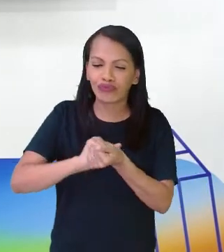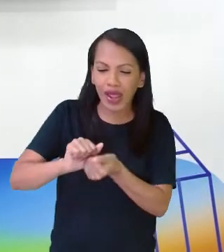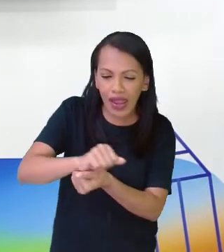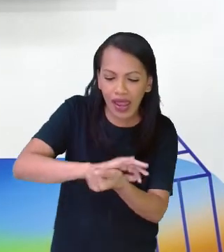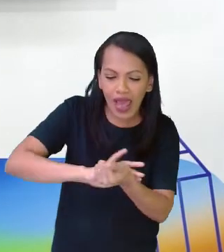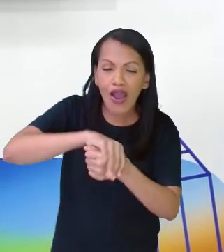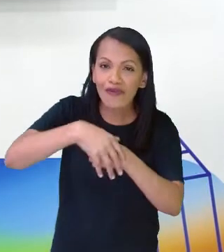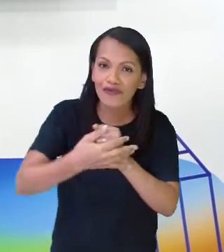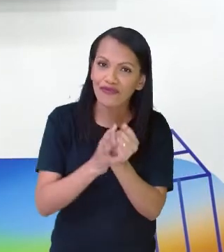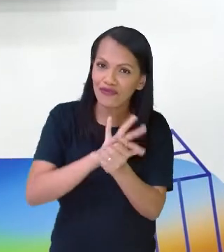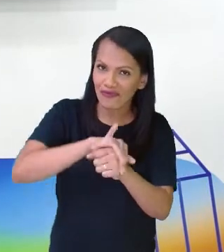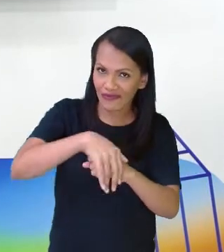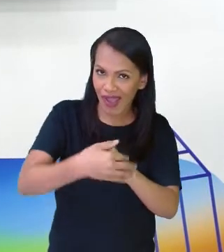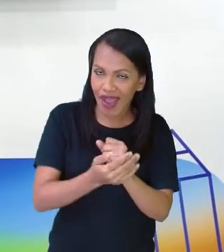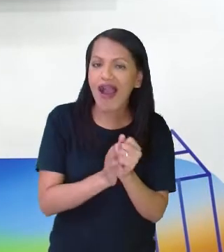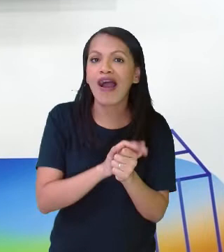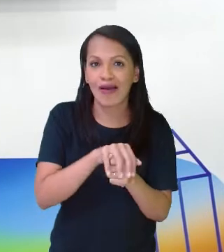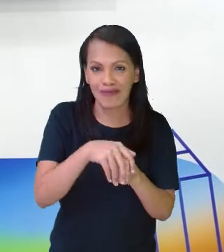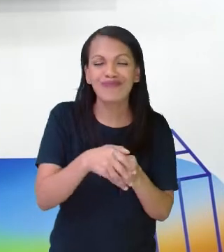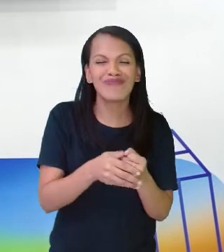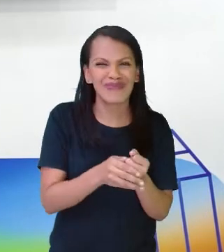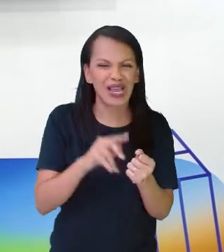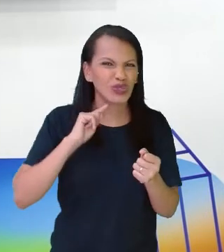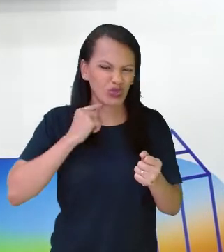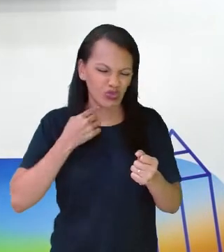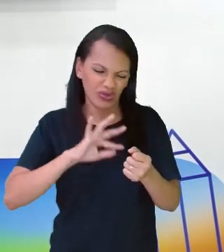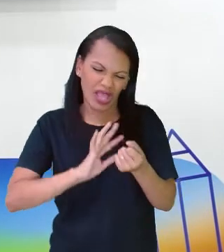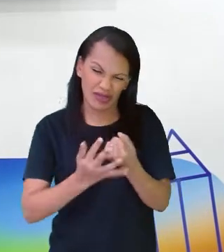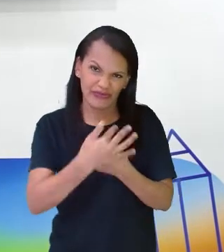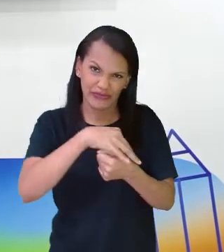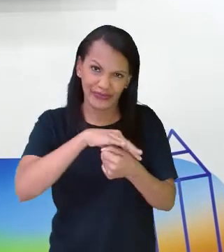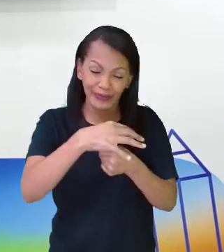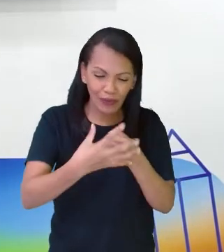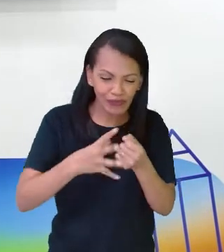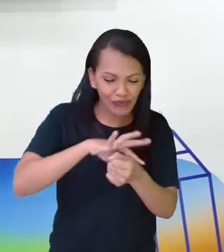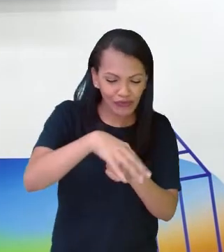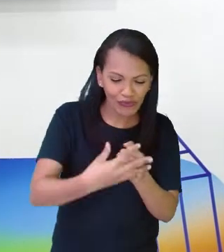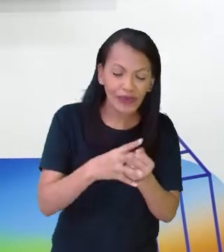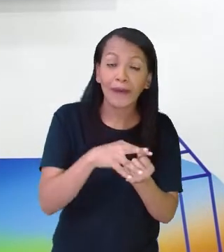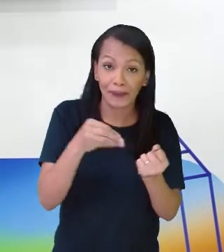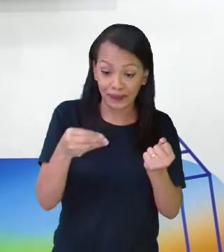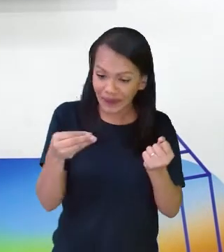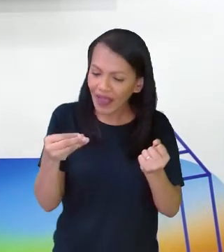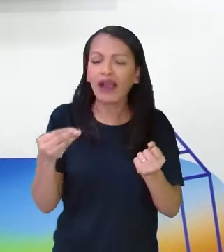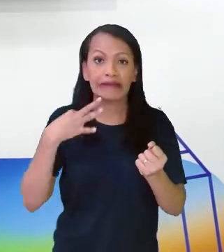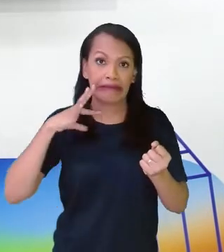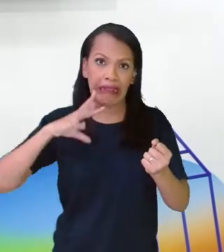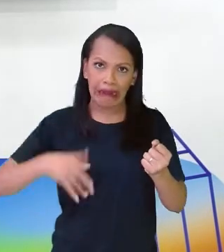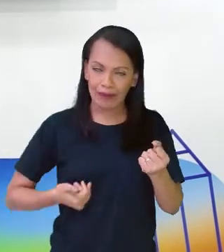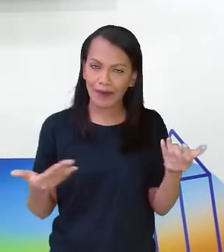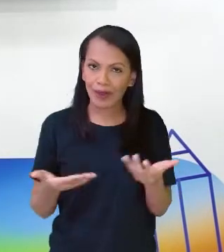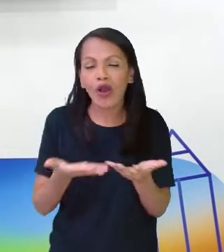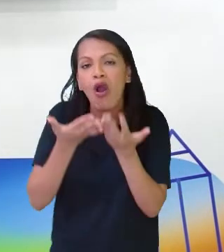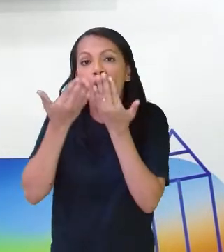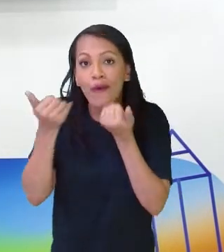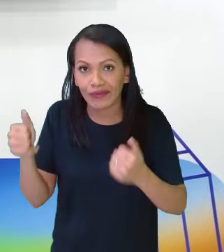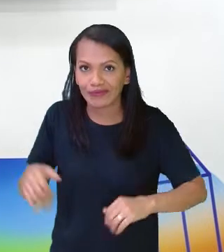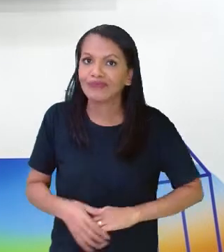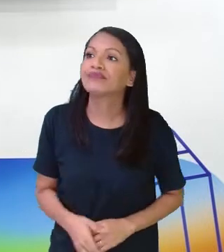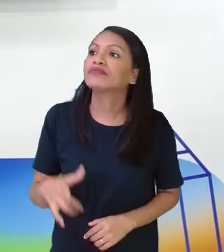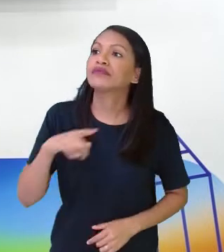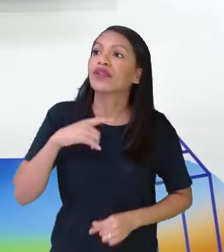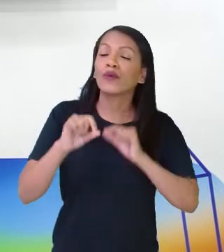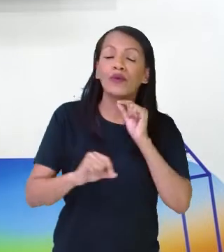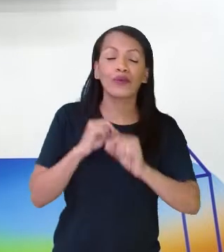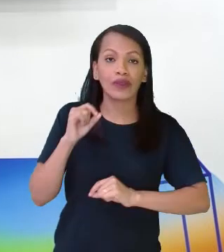a gente não precisaria ir lá colher. São os alimentos processados. E esses é que entram de